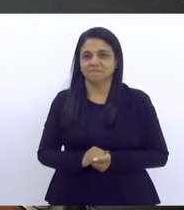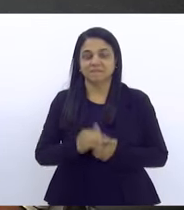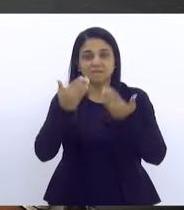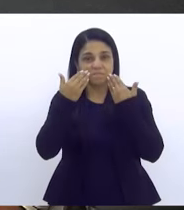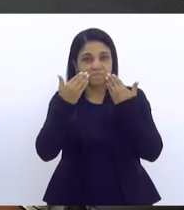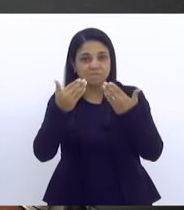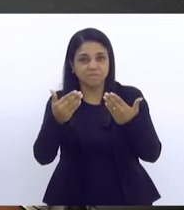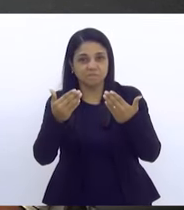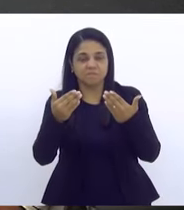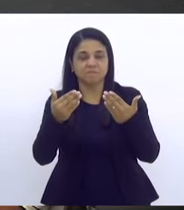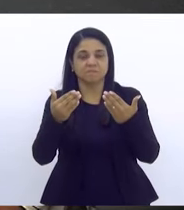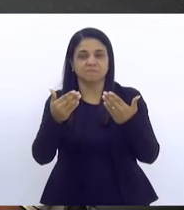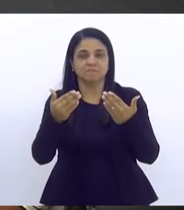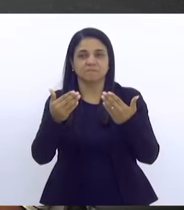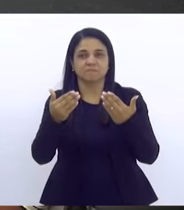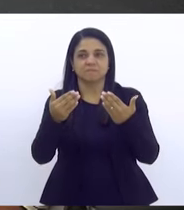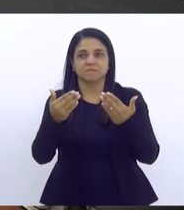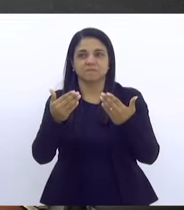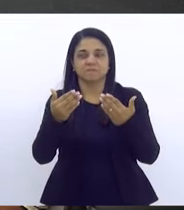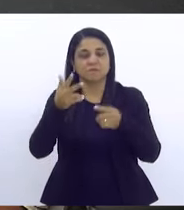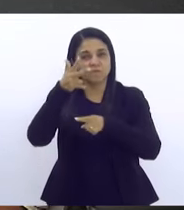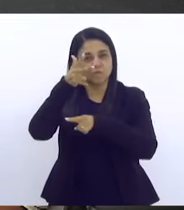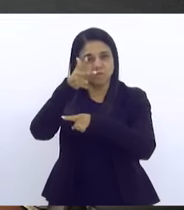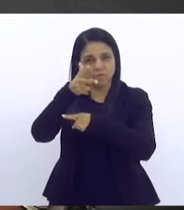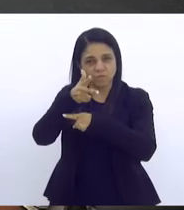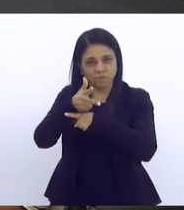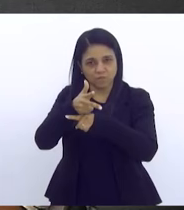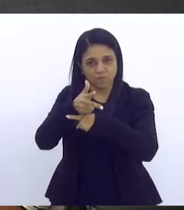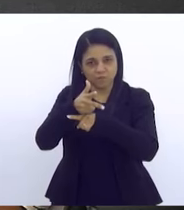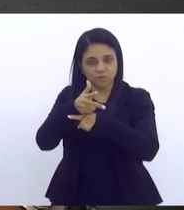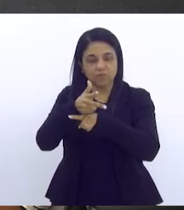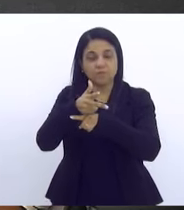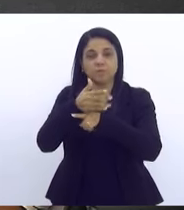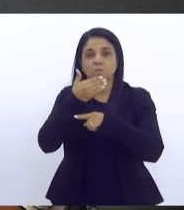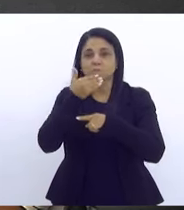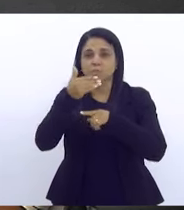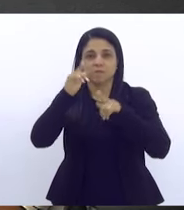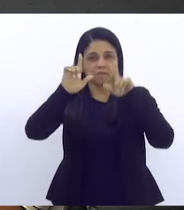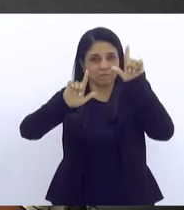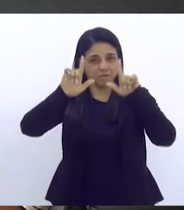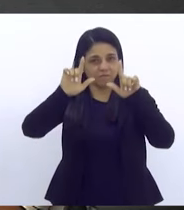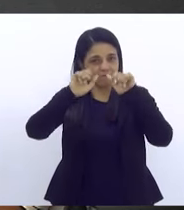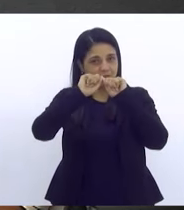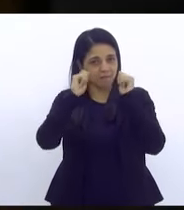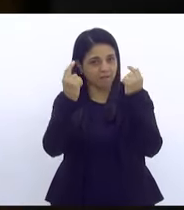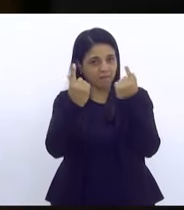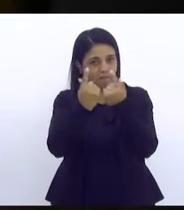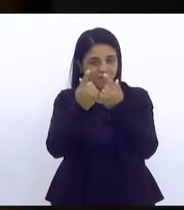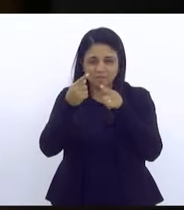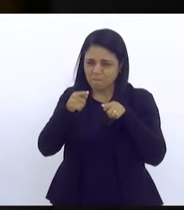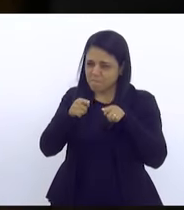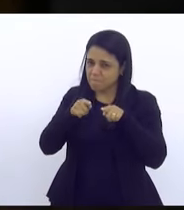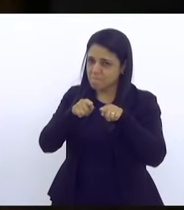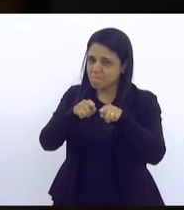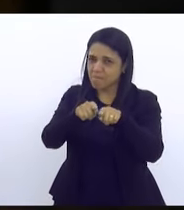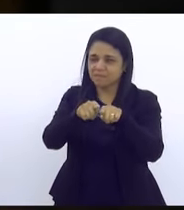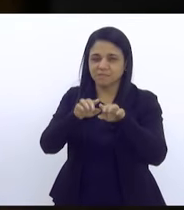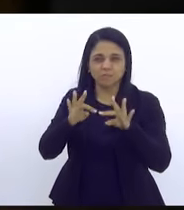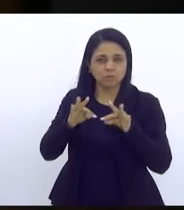Exibiremos agora um vídeo, né? Eu peço a TV Alerge, que é uma querida parceira de todos os nossos